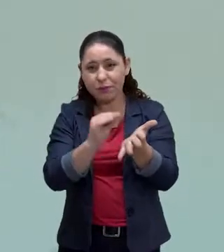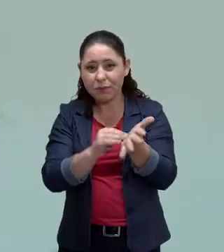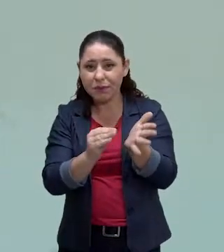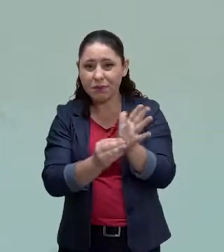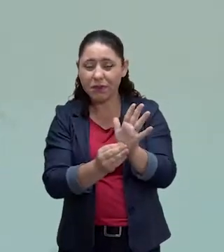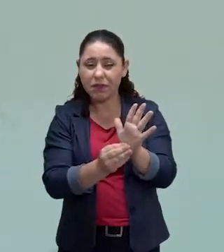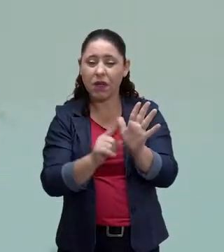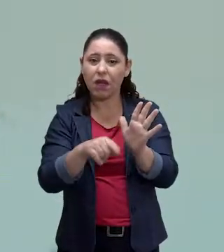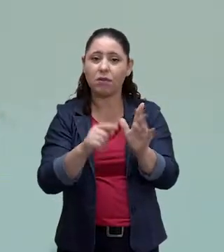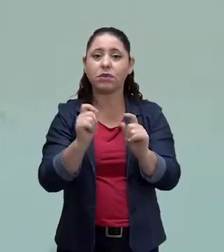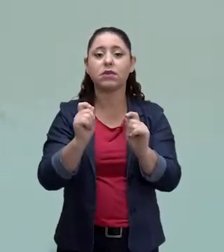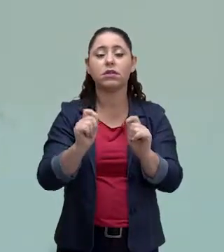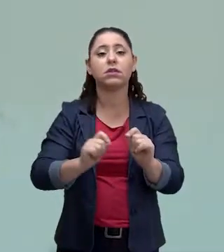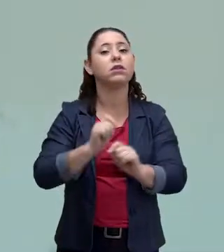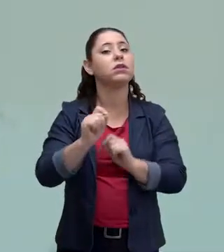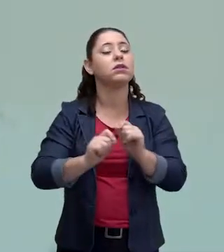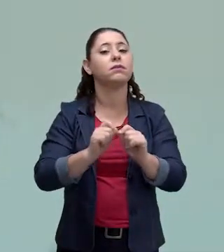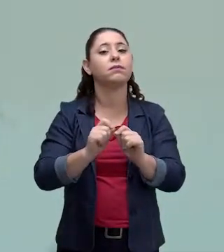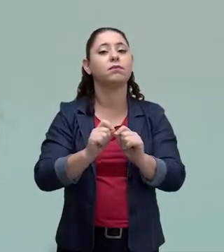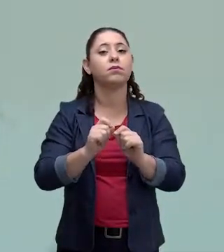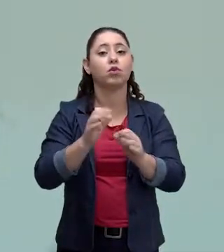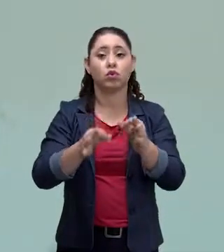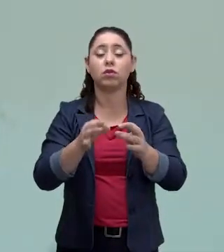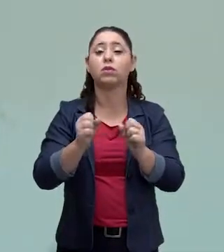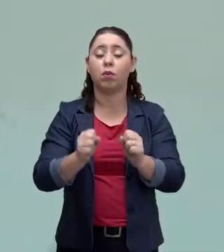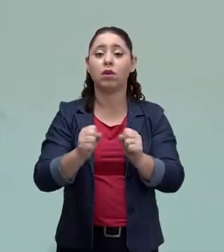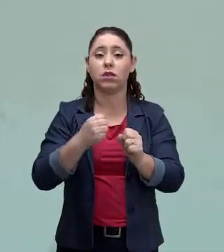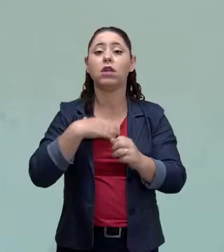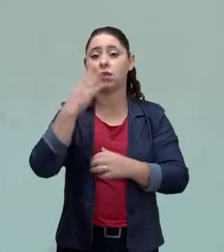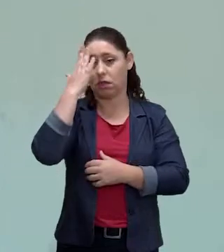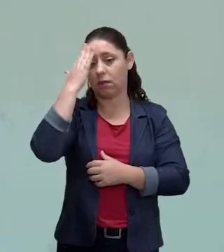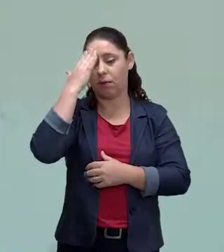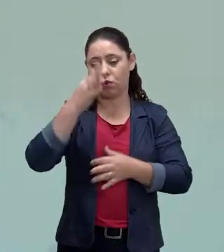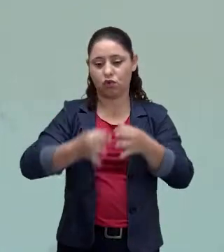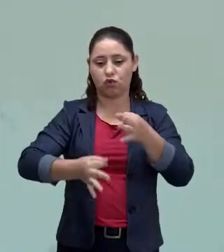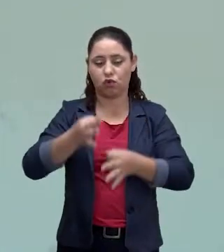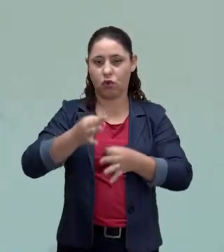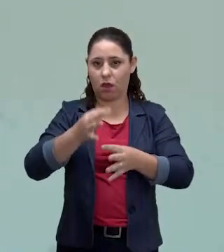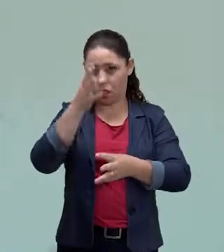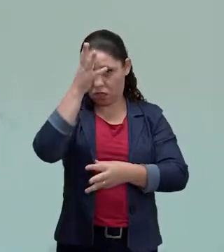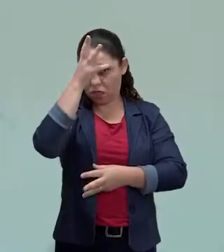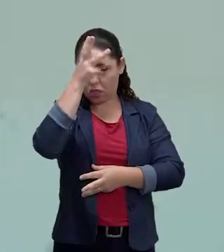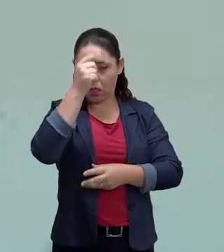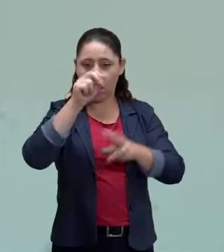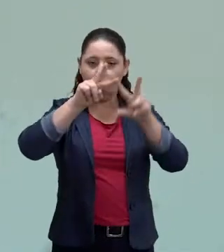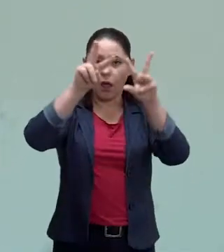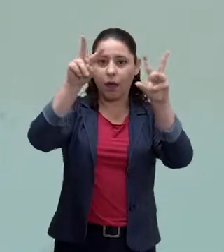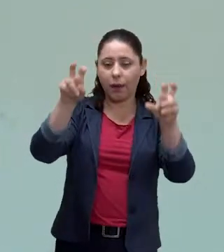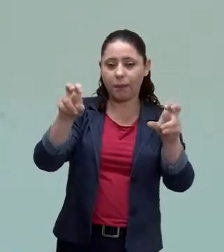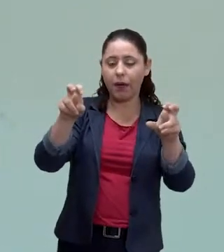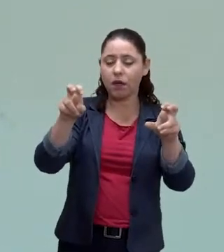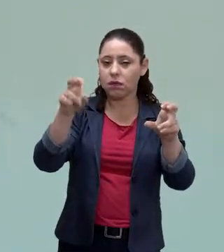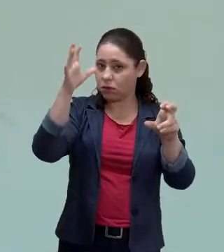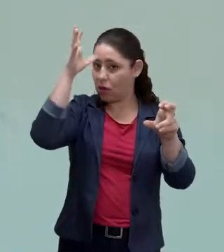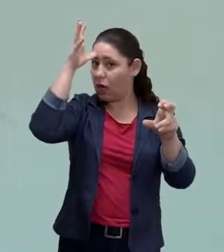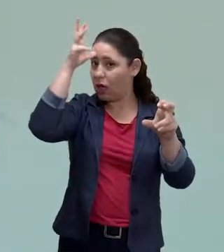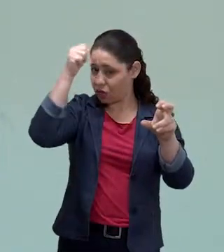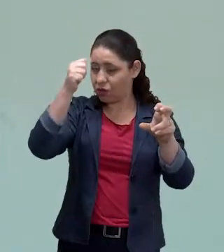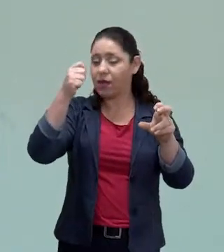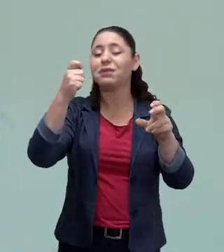os critérios para que o juiz possa ter domínio sobre aquele assunto, sobre aquela situação e sobre